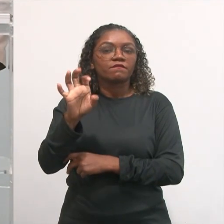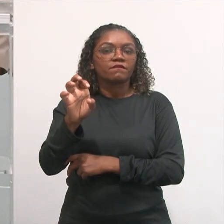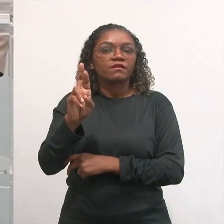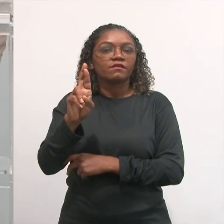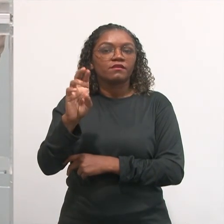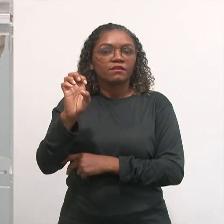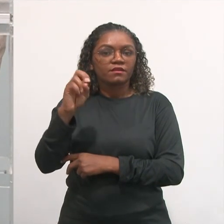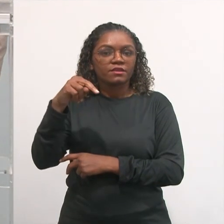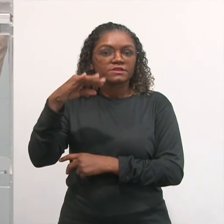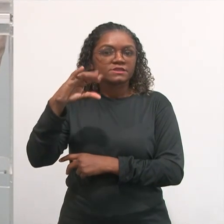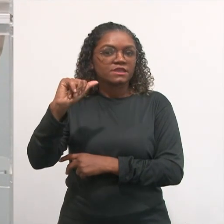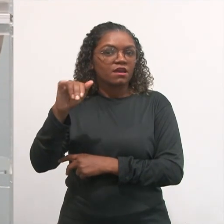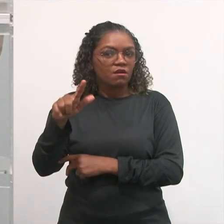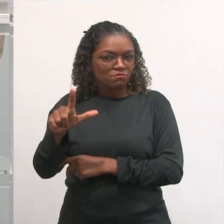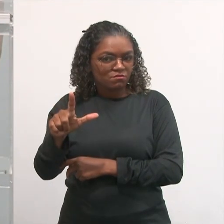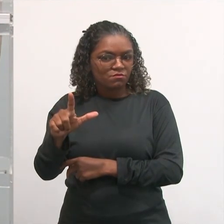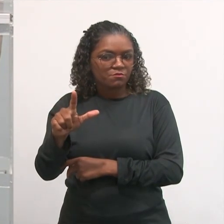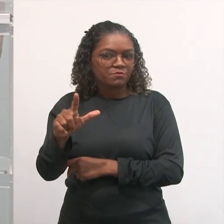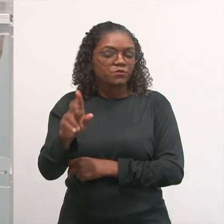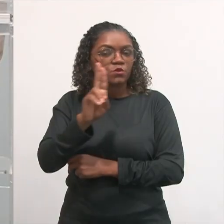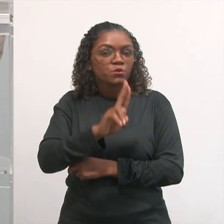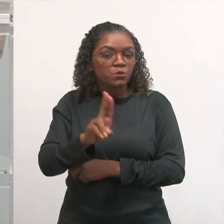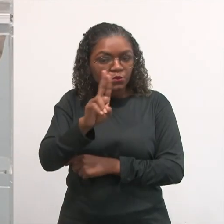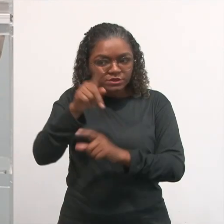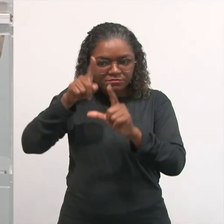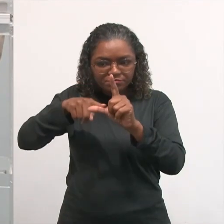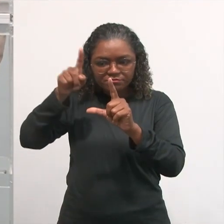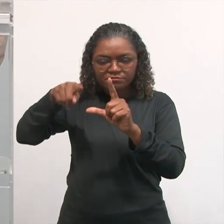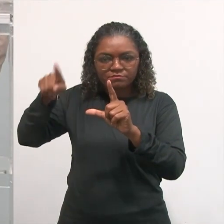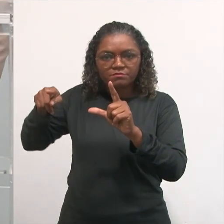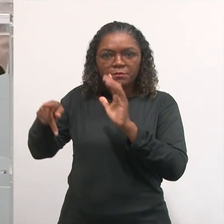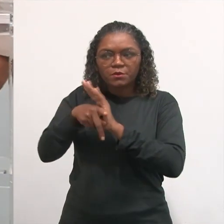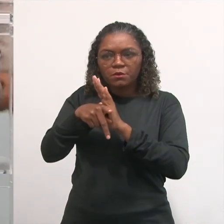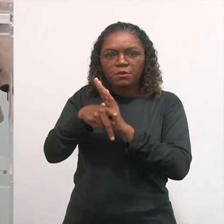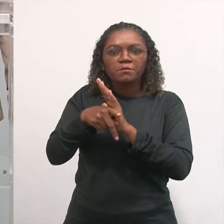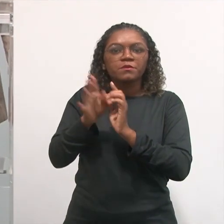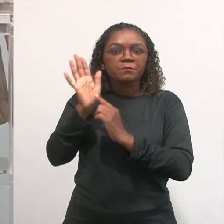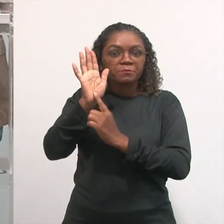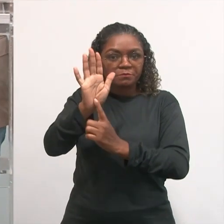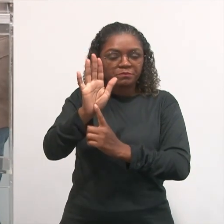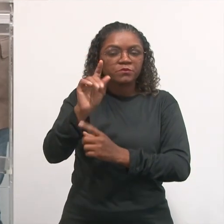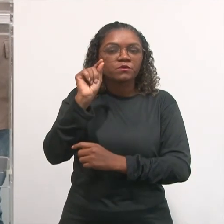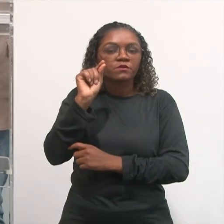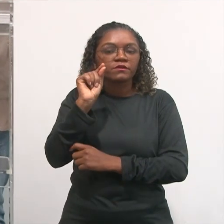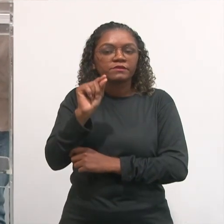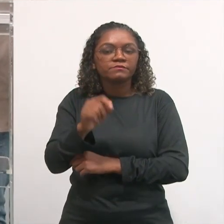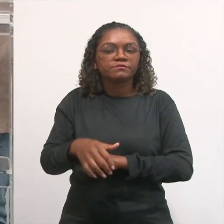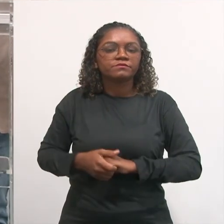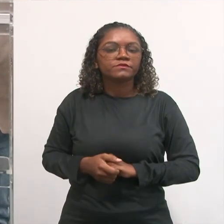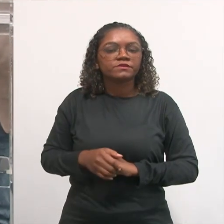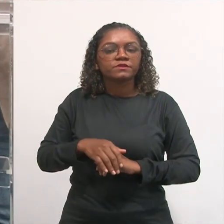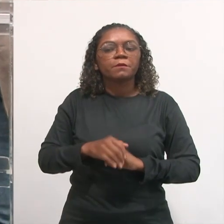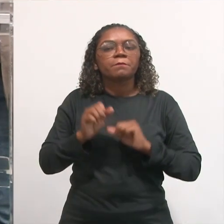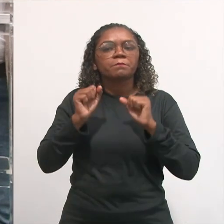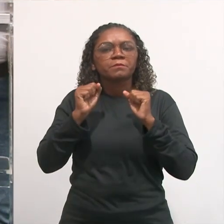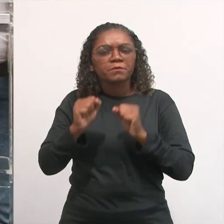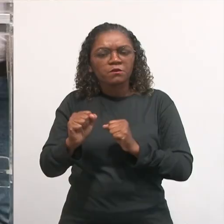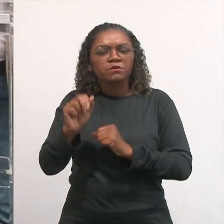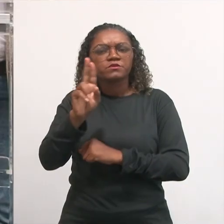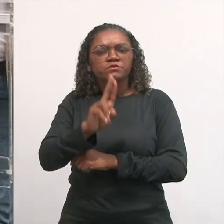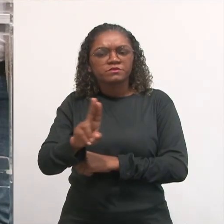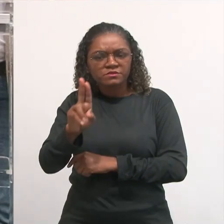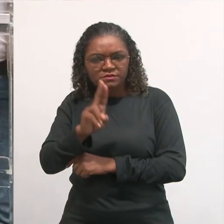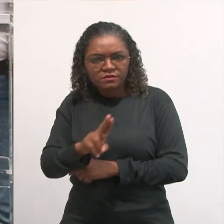e poucos, utilizando as técnicas estatísticas na amostragem, ele pode fazer uma inferência dizendo que